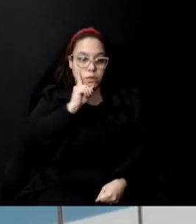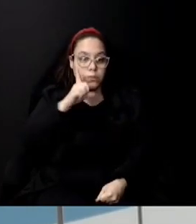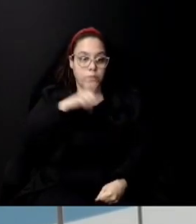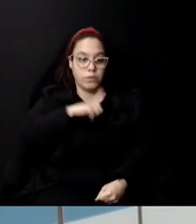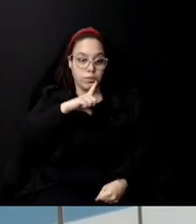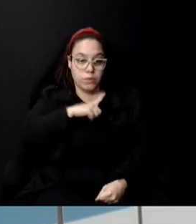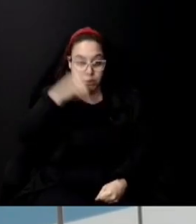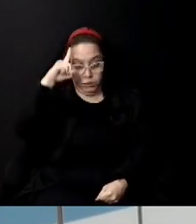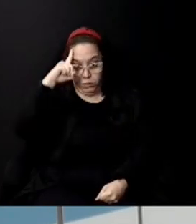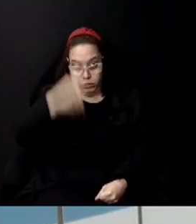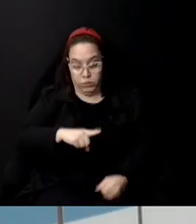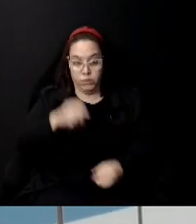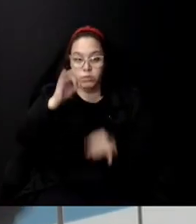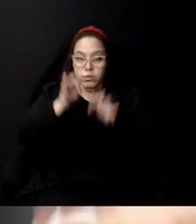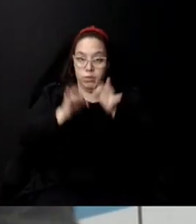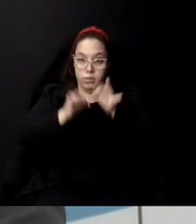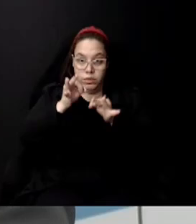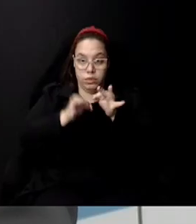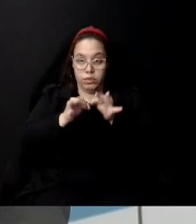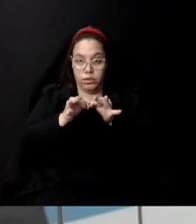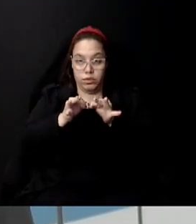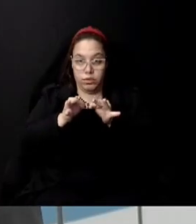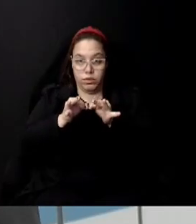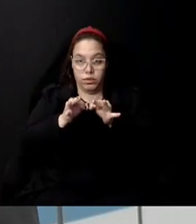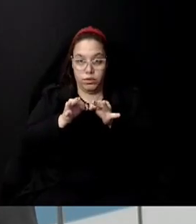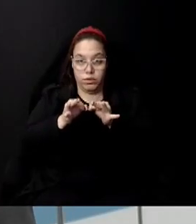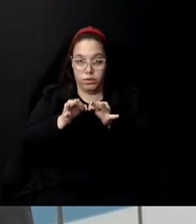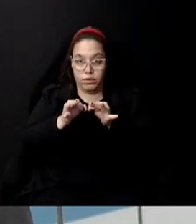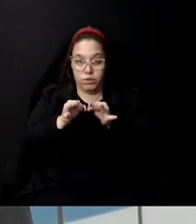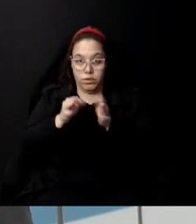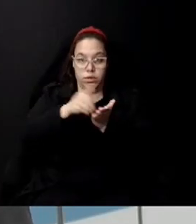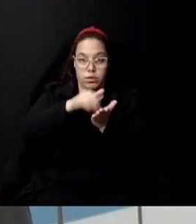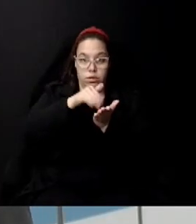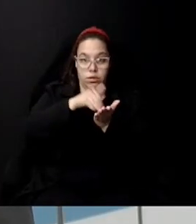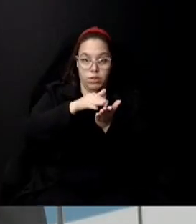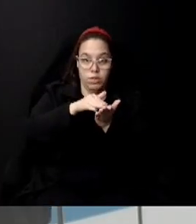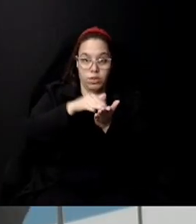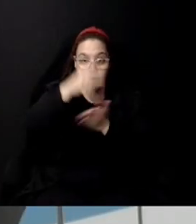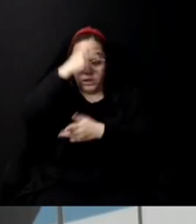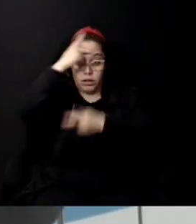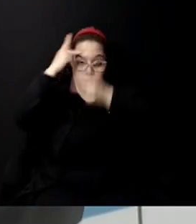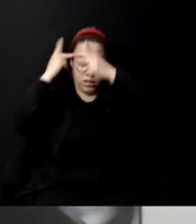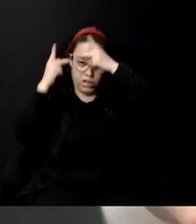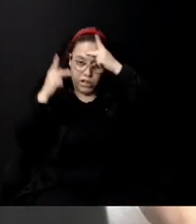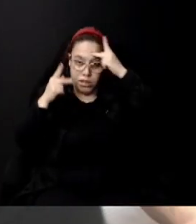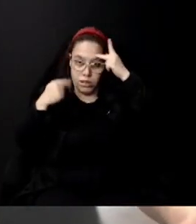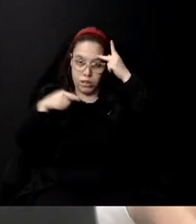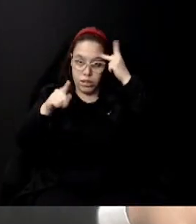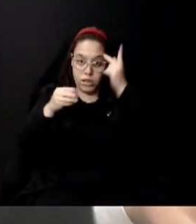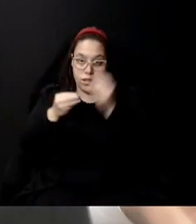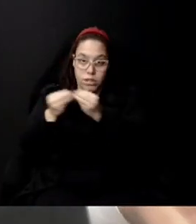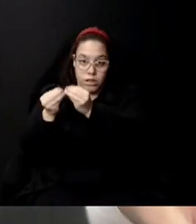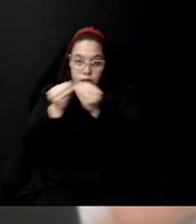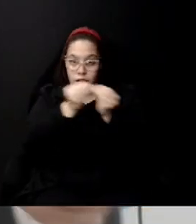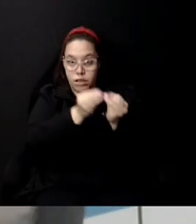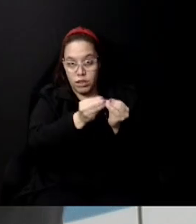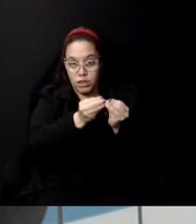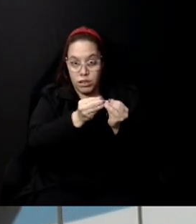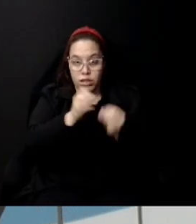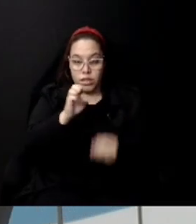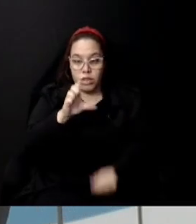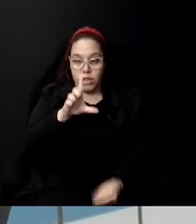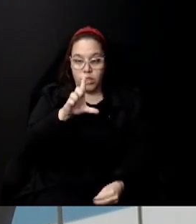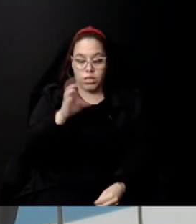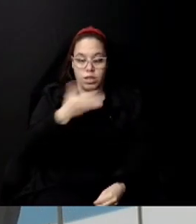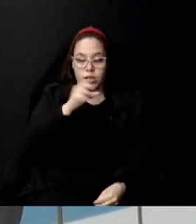um juiz, vamos pegar um caso que foi um caso de deportação de pessoas que foram encaminhadas para El Salvador.